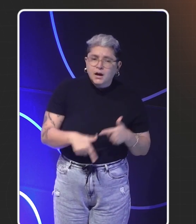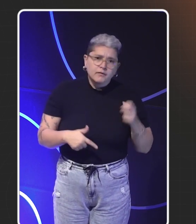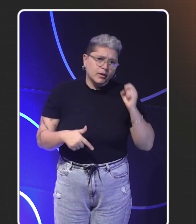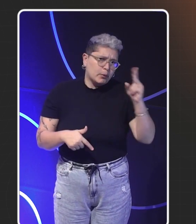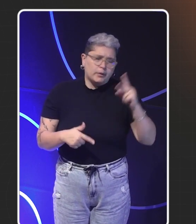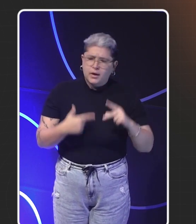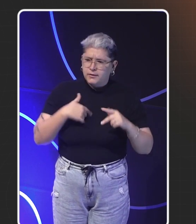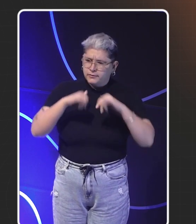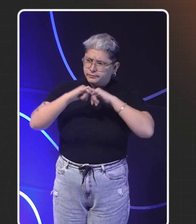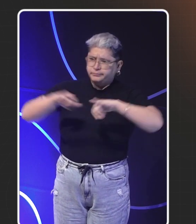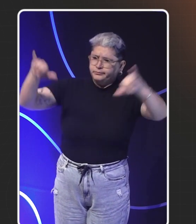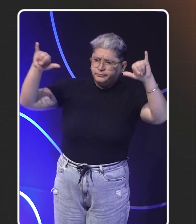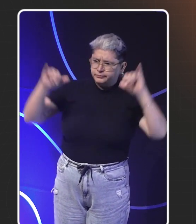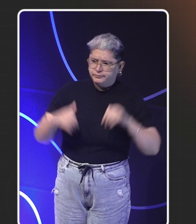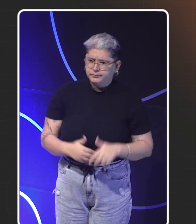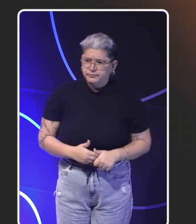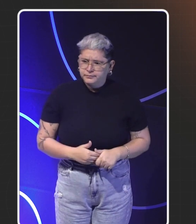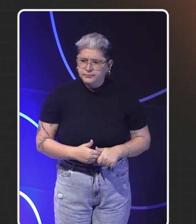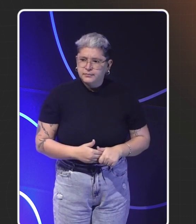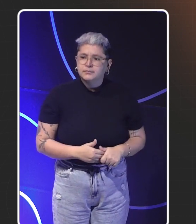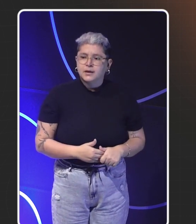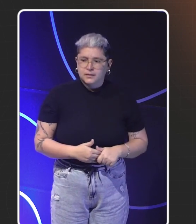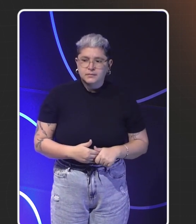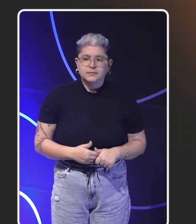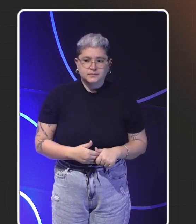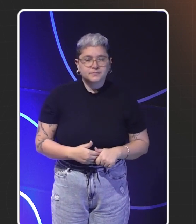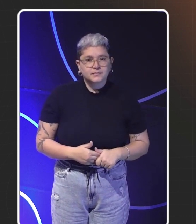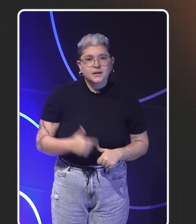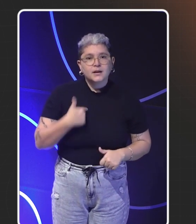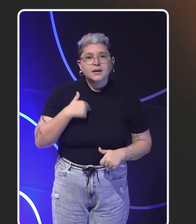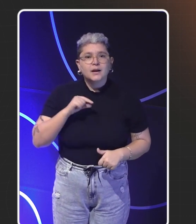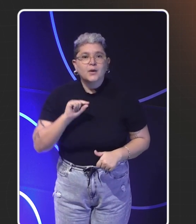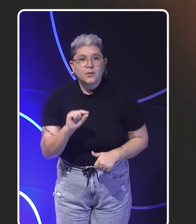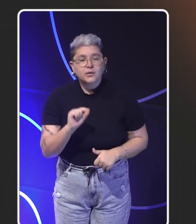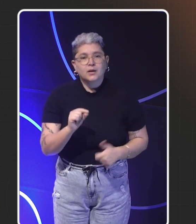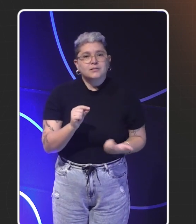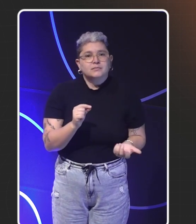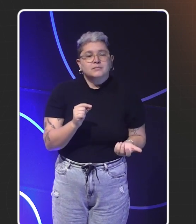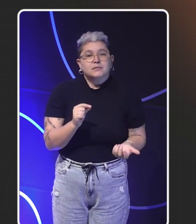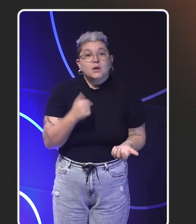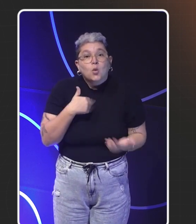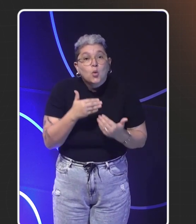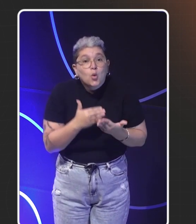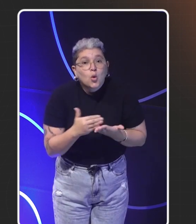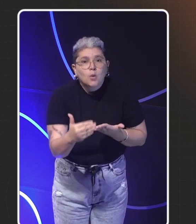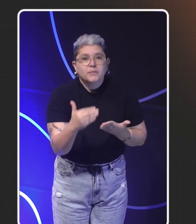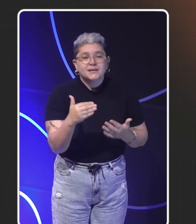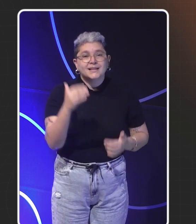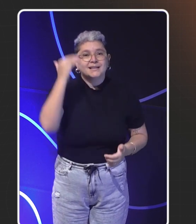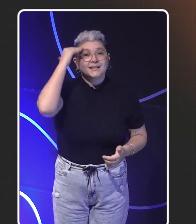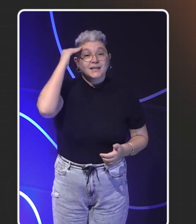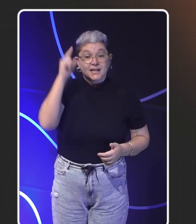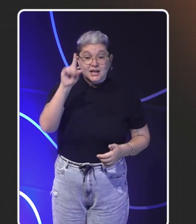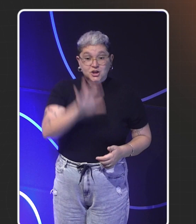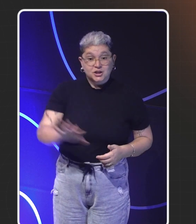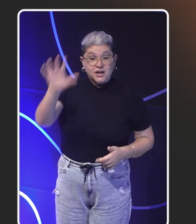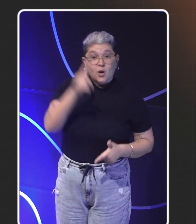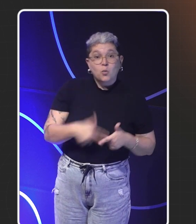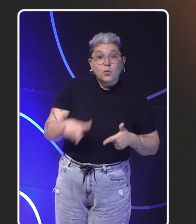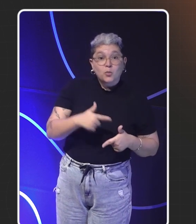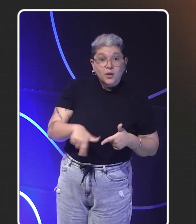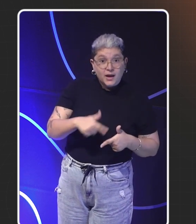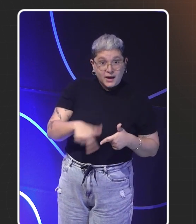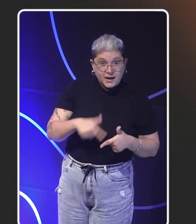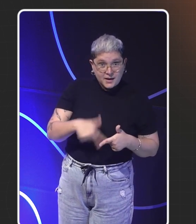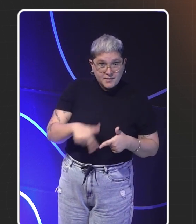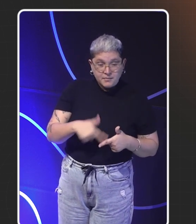seguidores. E aí muitas pessoas sem deficiência me seguem. E aí eu comecei a descobrir que esse é um problema geral, na verdade. Para além de eu